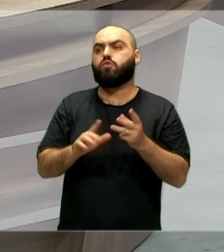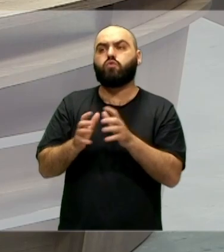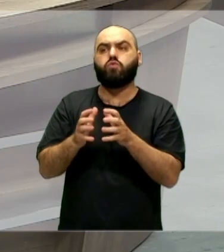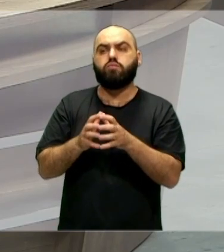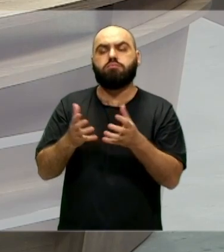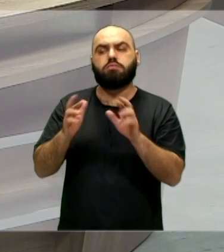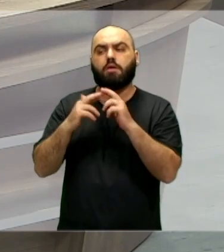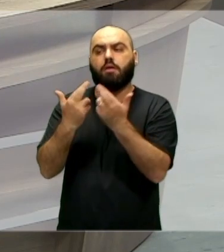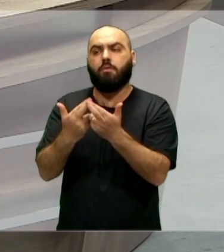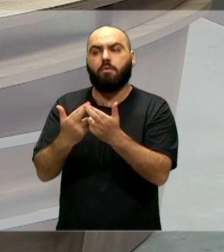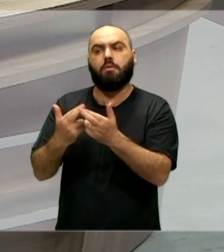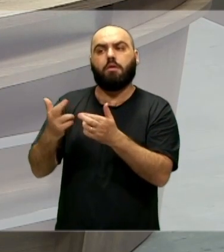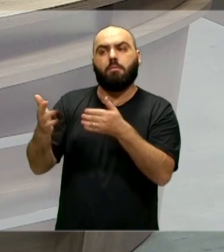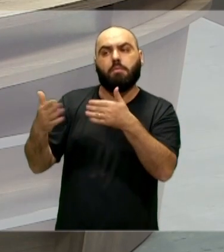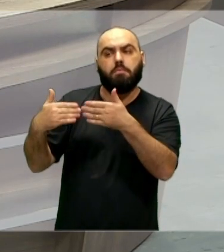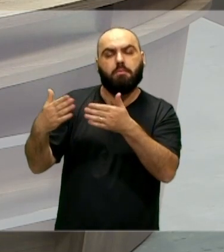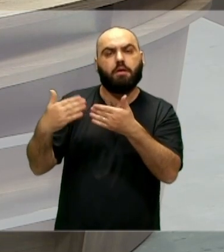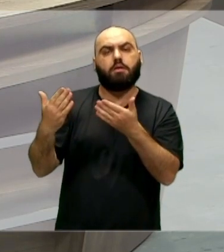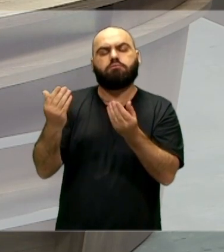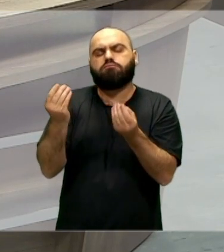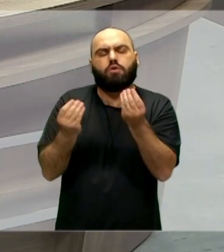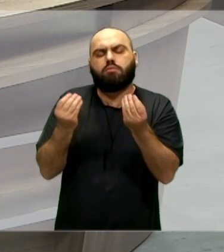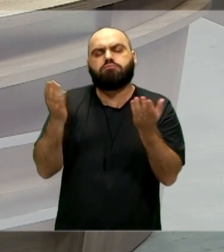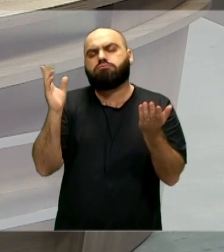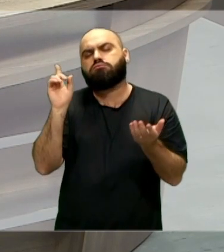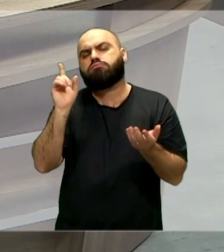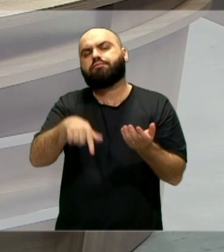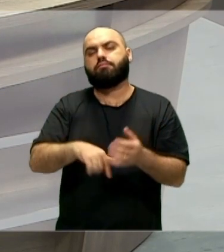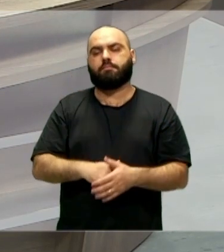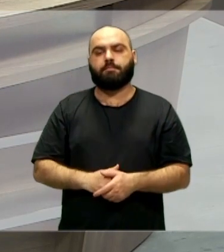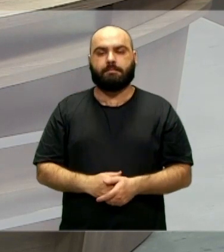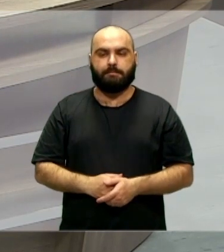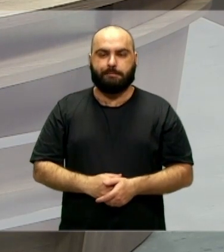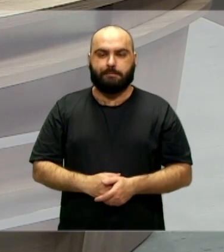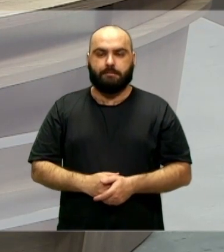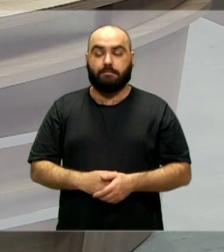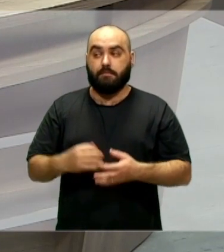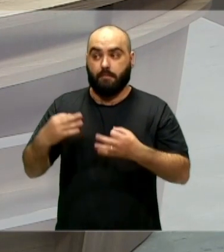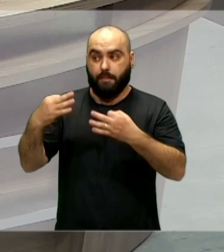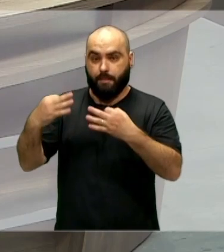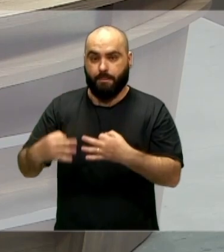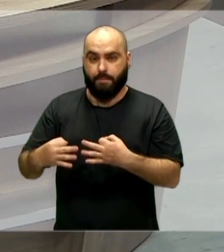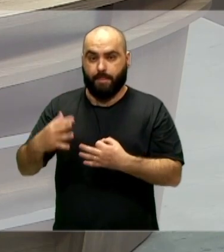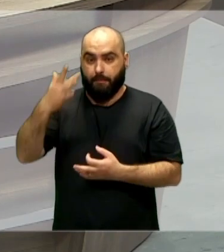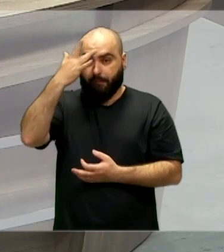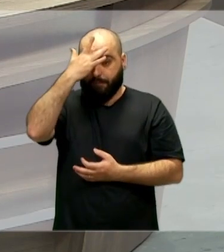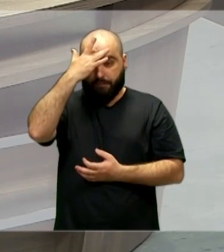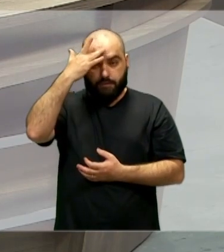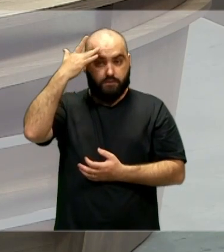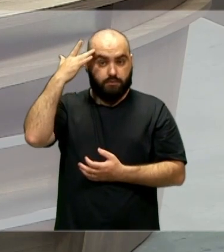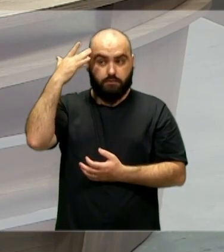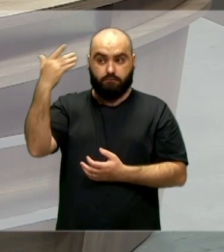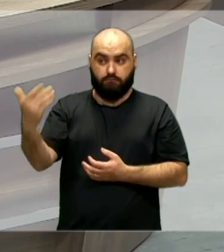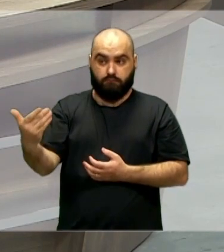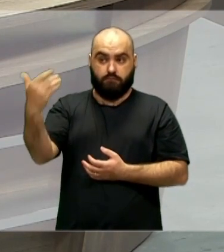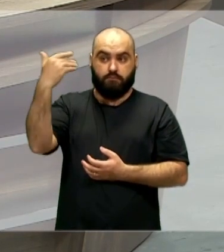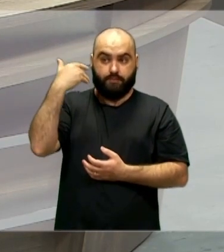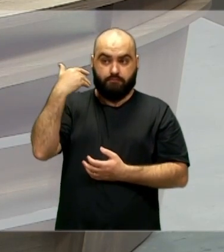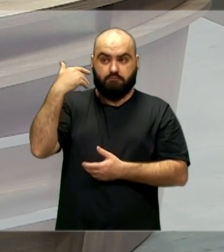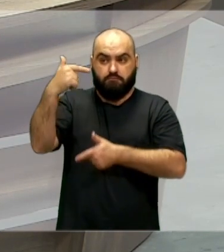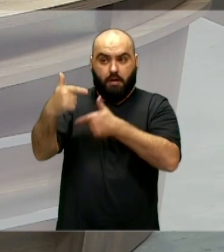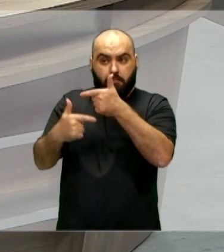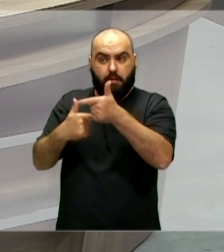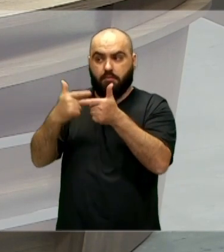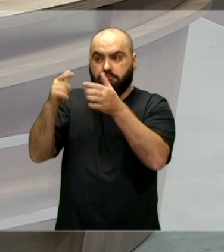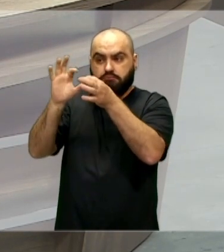se reúne para estudar algum caso? Como é que se dá isso? Inicialmente, quando a pessoa nos procura, lá é um serviço de porta aberta. A